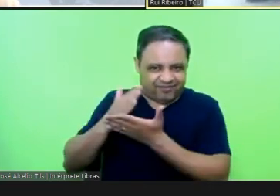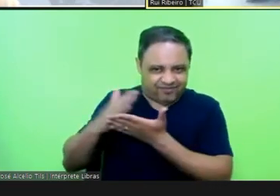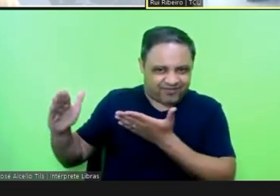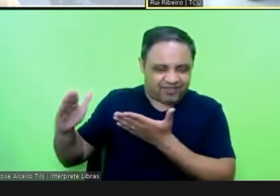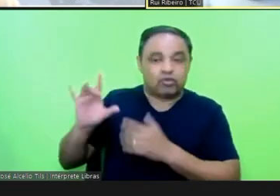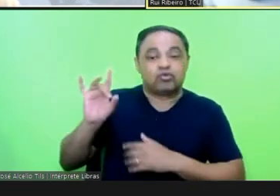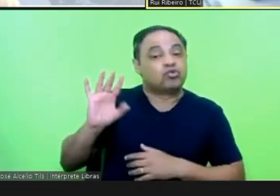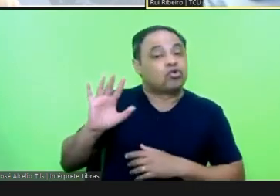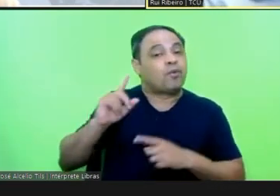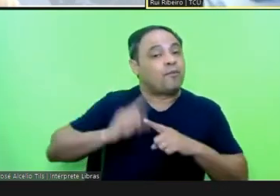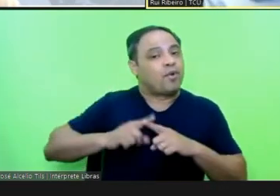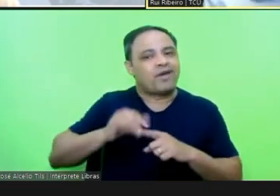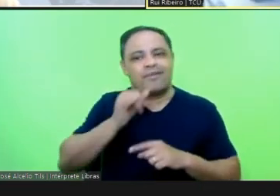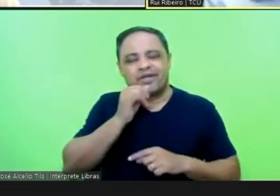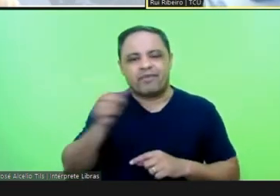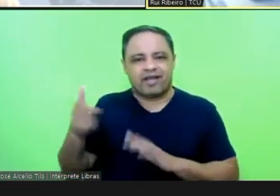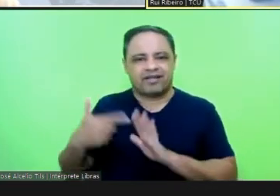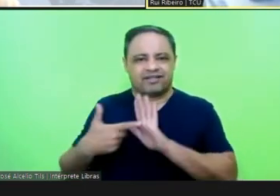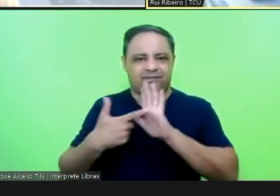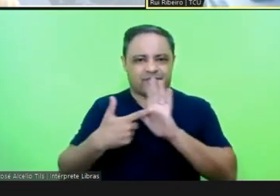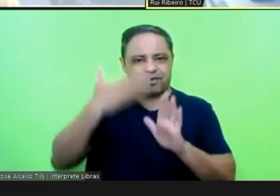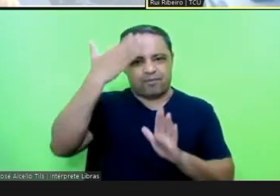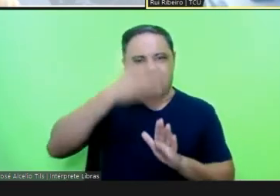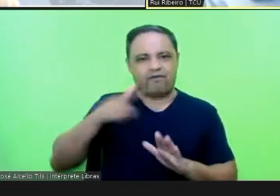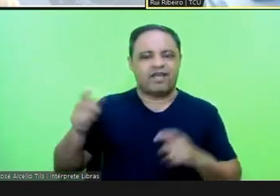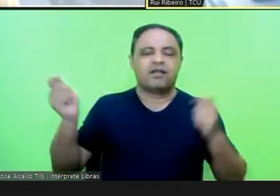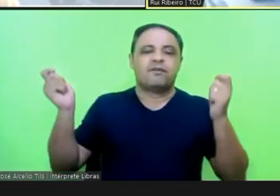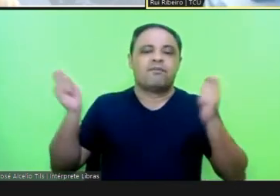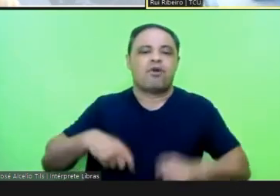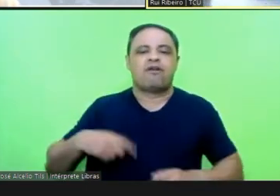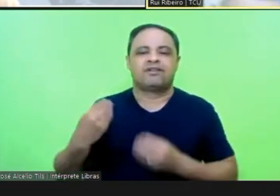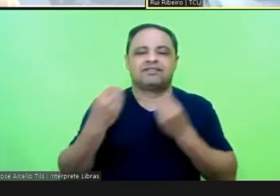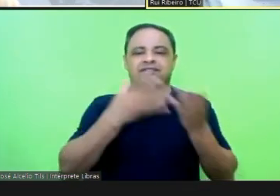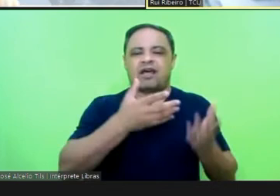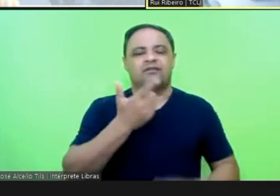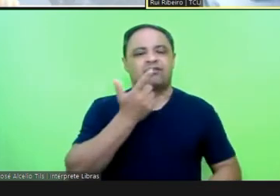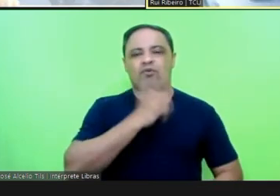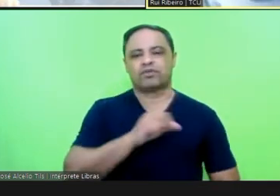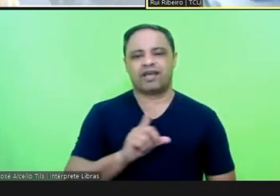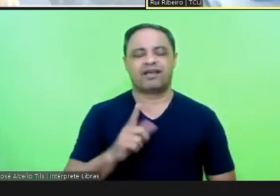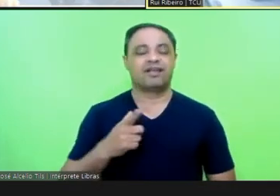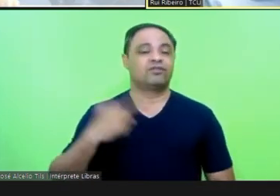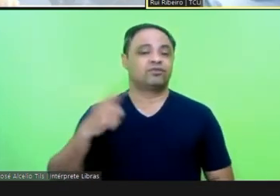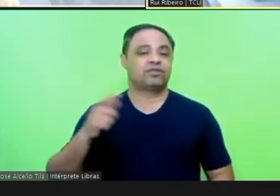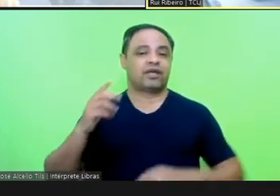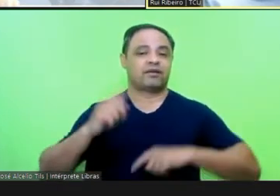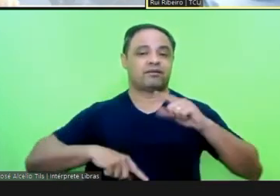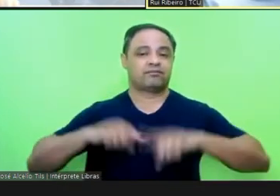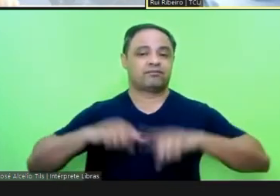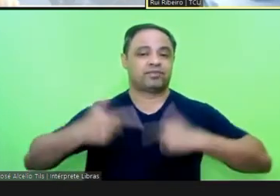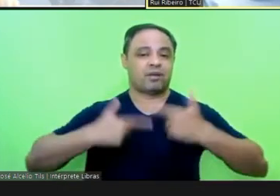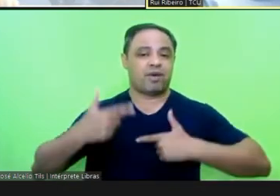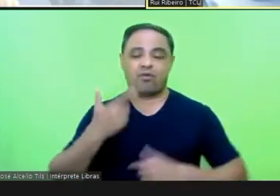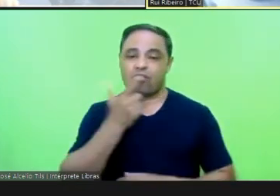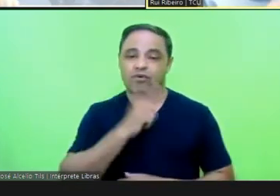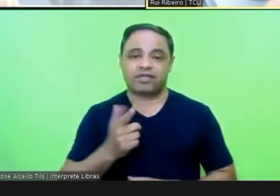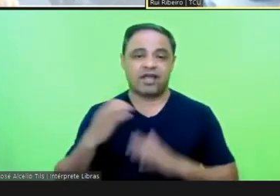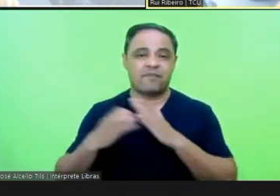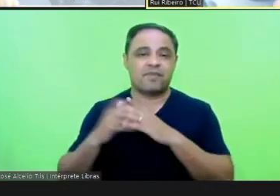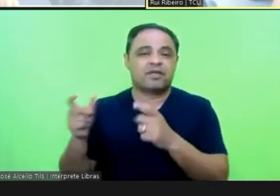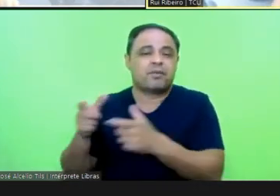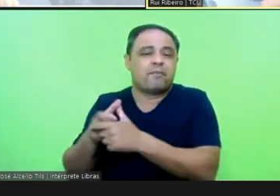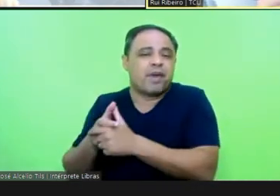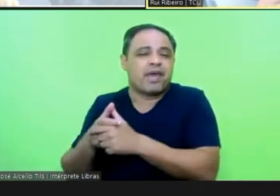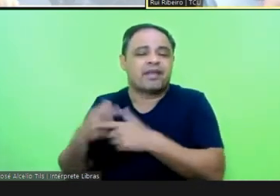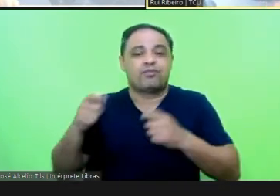olha, está demonstrado que ele não tem capacidade de fazer isso. Ele não tem capacidade operacional, por exemplo. Ele é uma empresa muito pequena e eu preciso